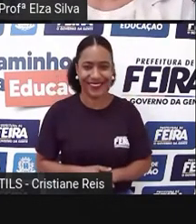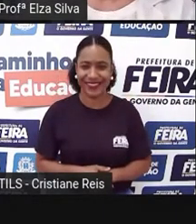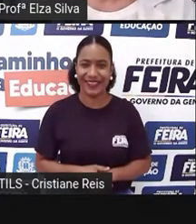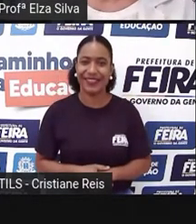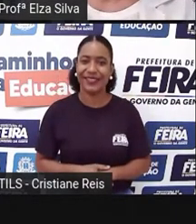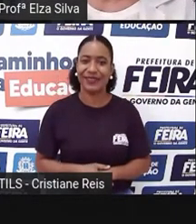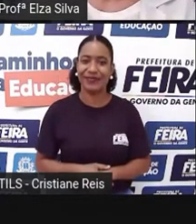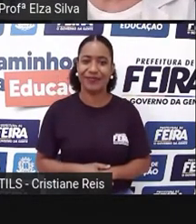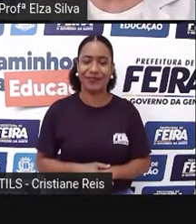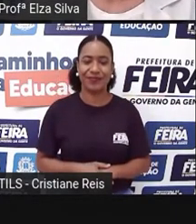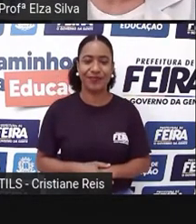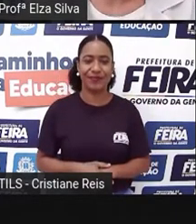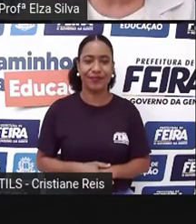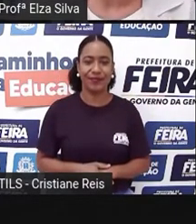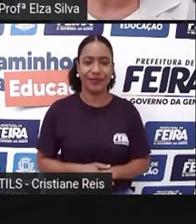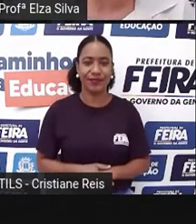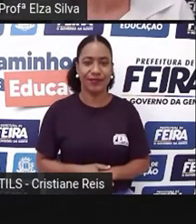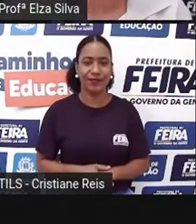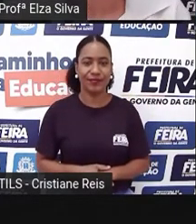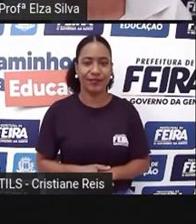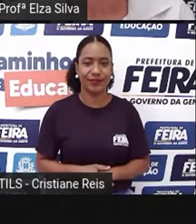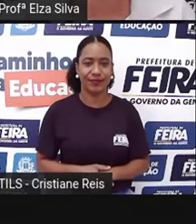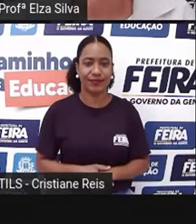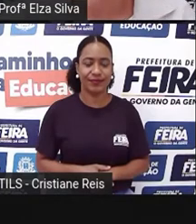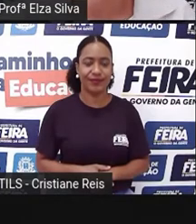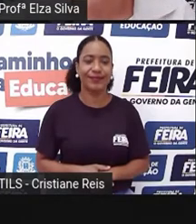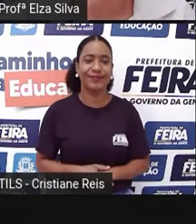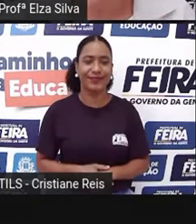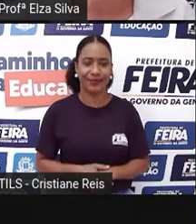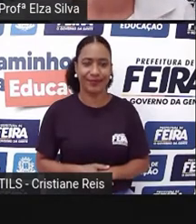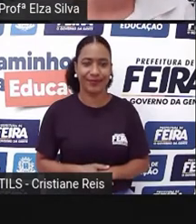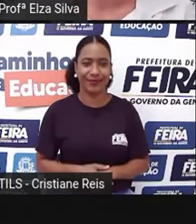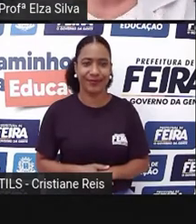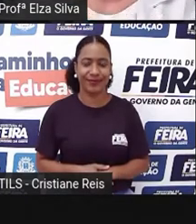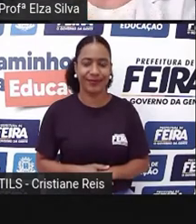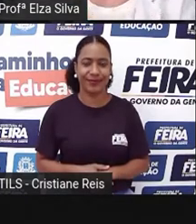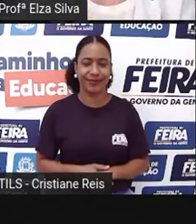A leisure activity can be a hobby.